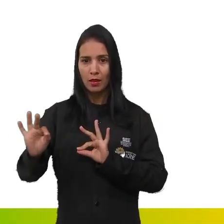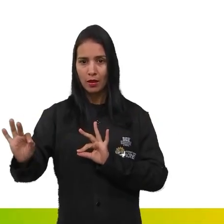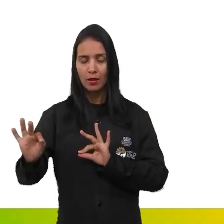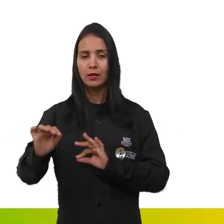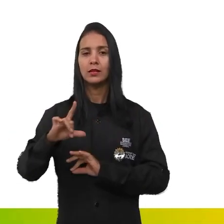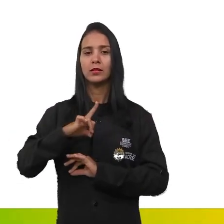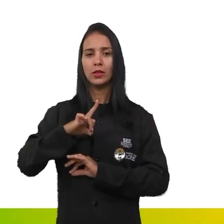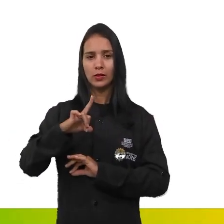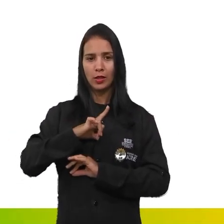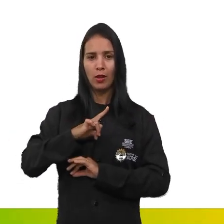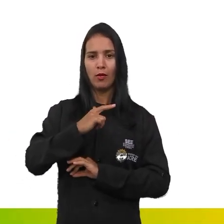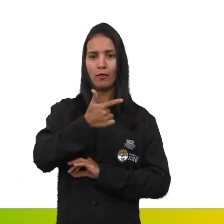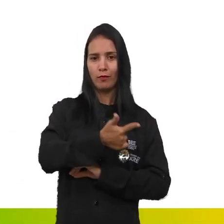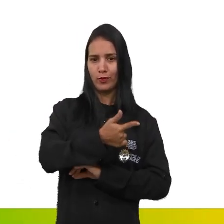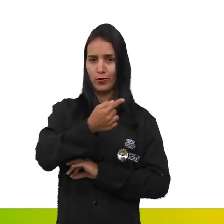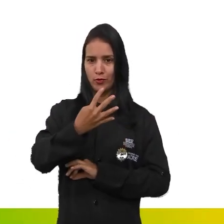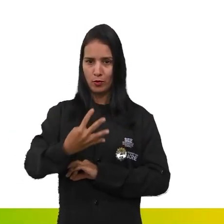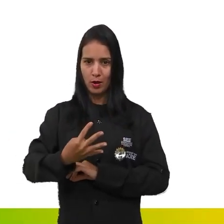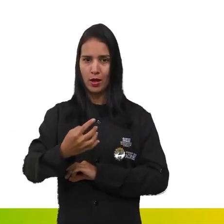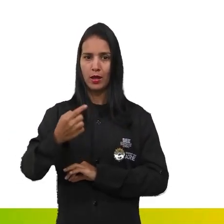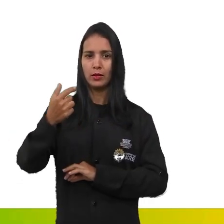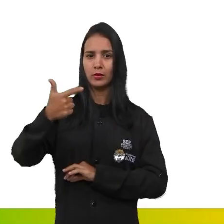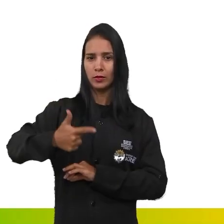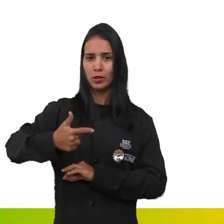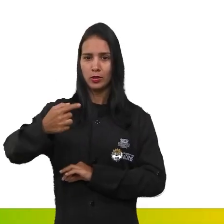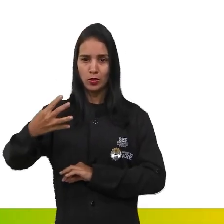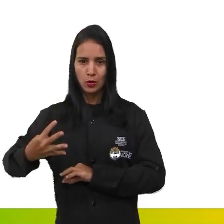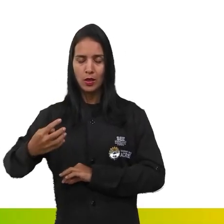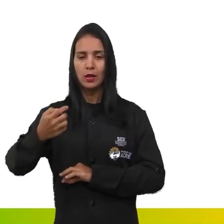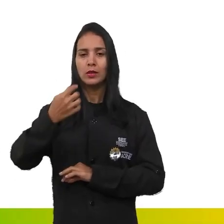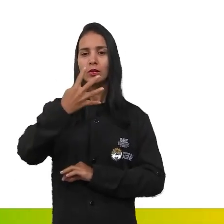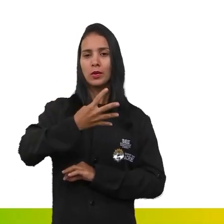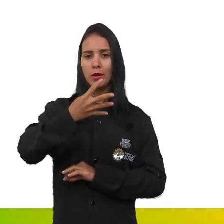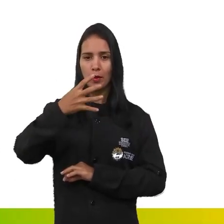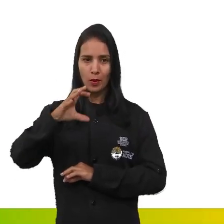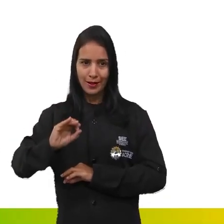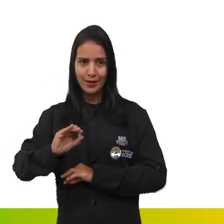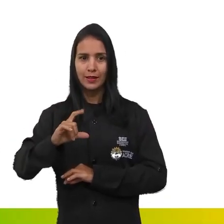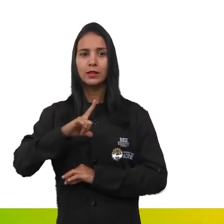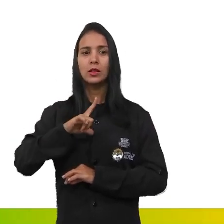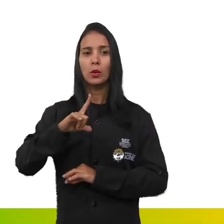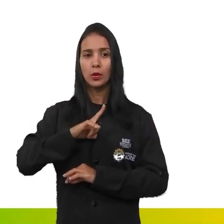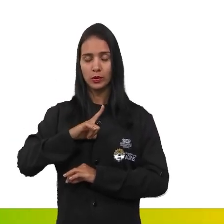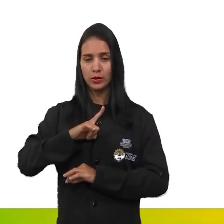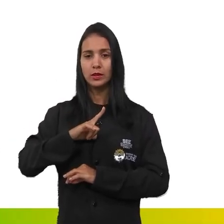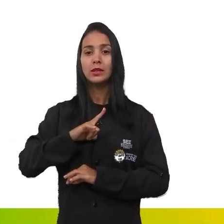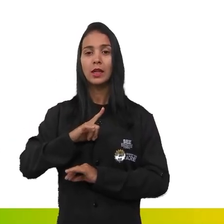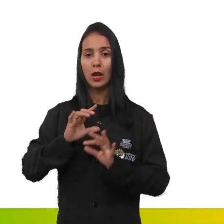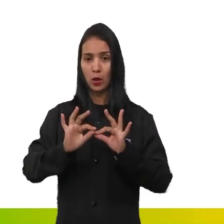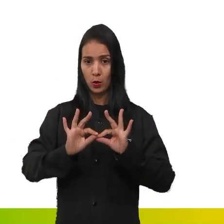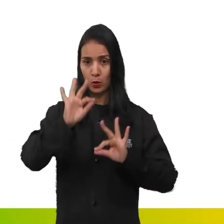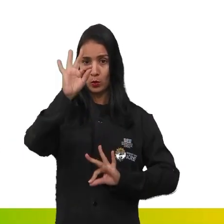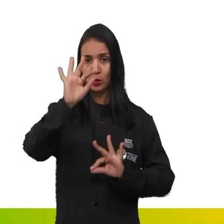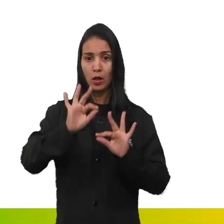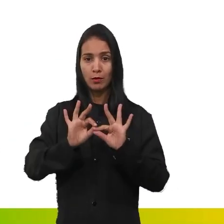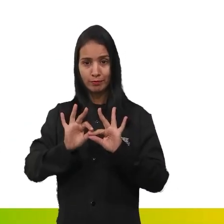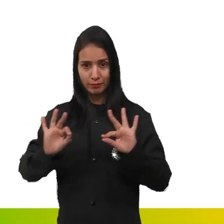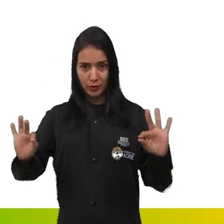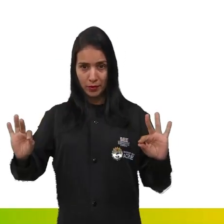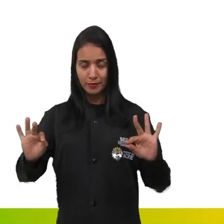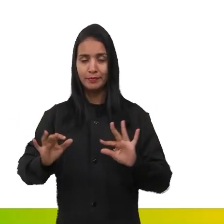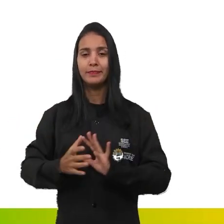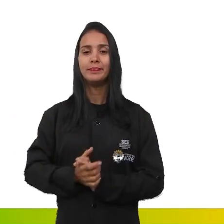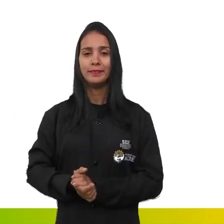24, 24, 40. O que significa isso? Que aqui eu vou ter um quadrado na